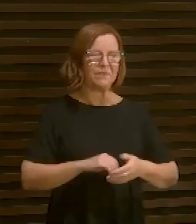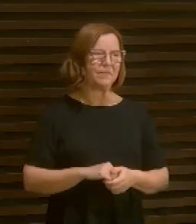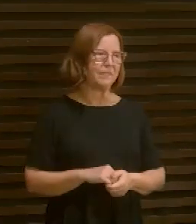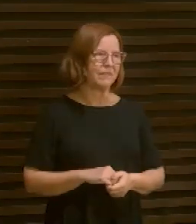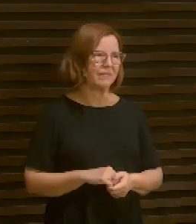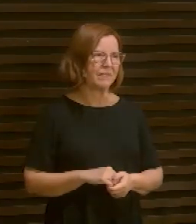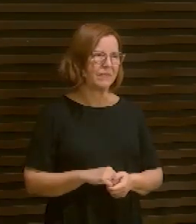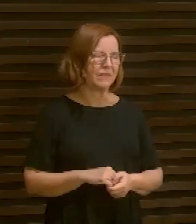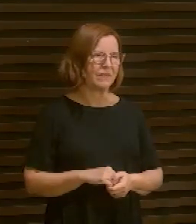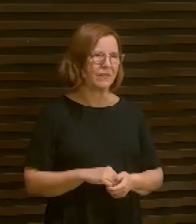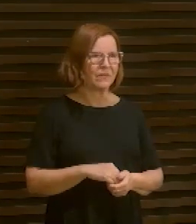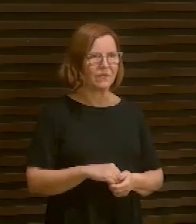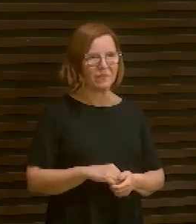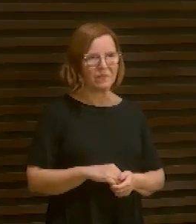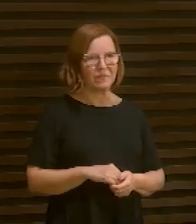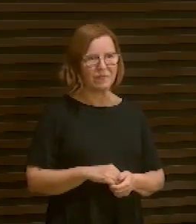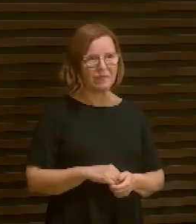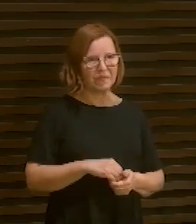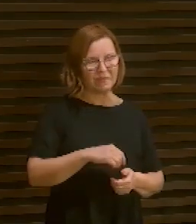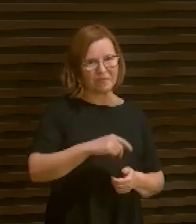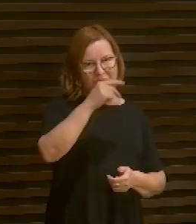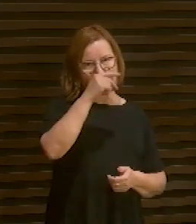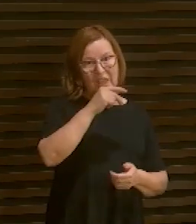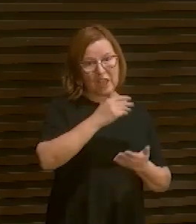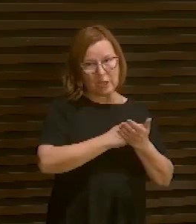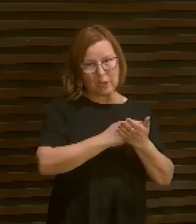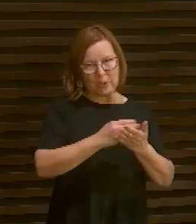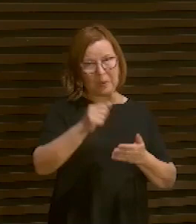O homem no início tinha comunhão com Deus.